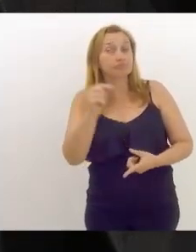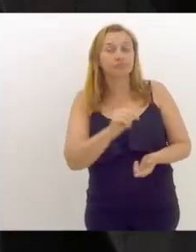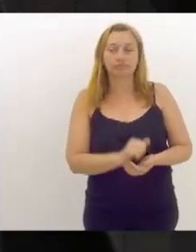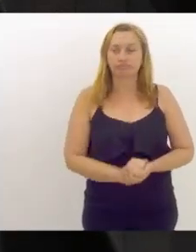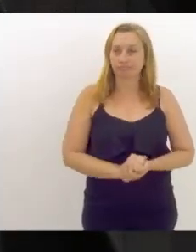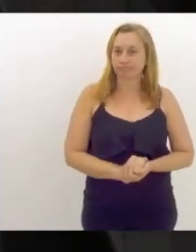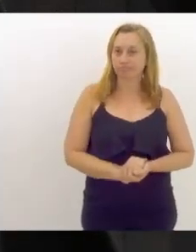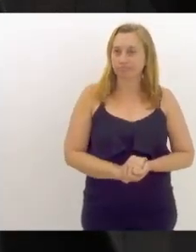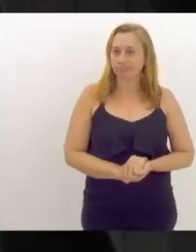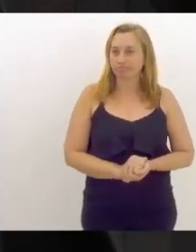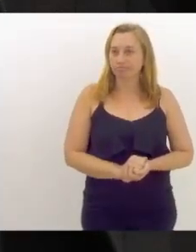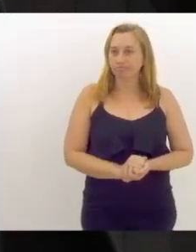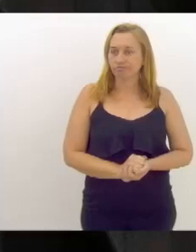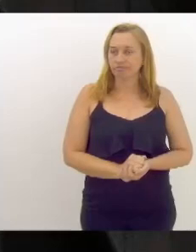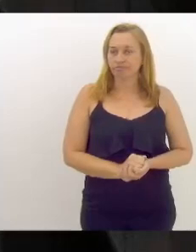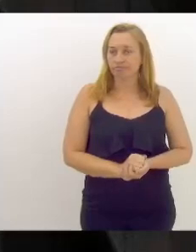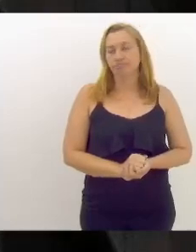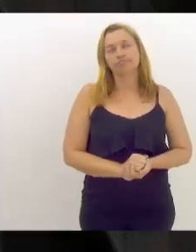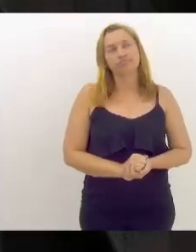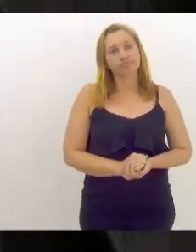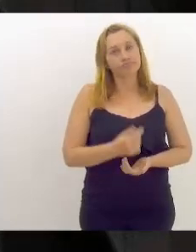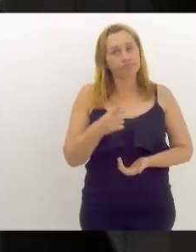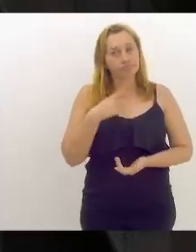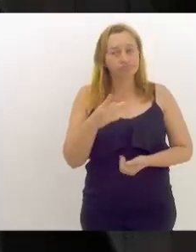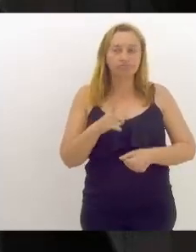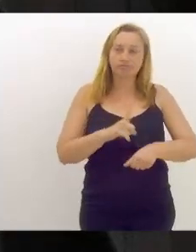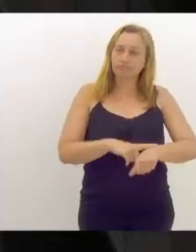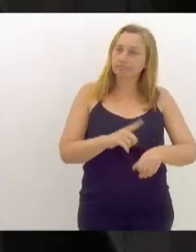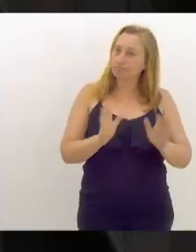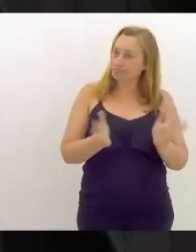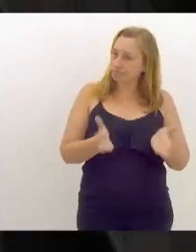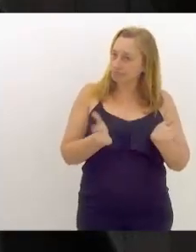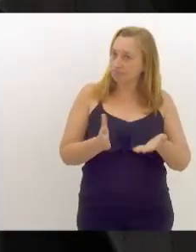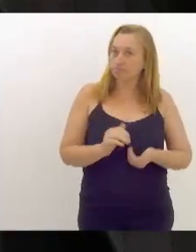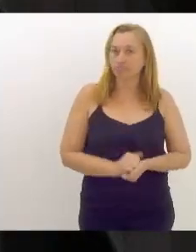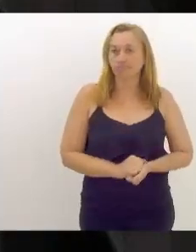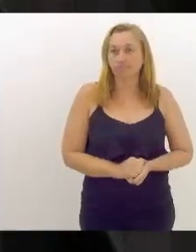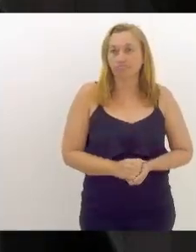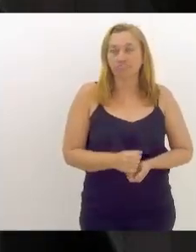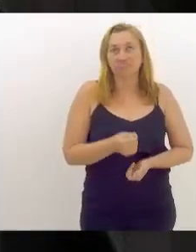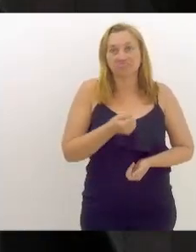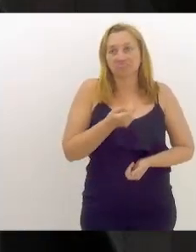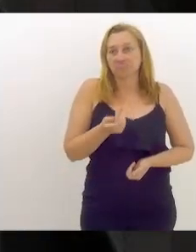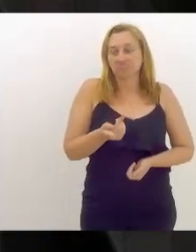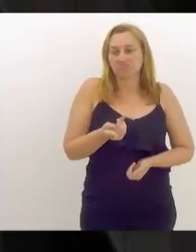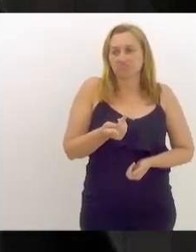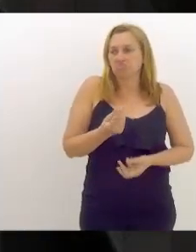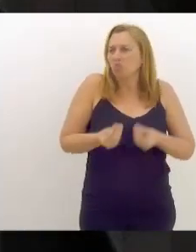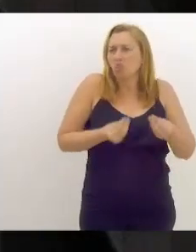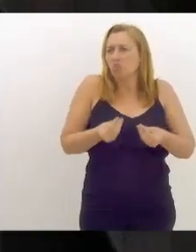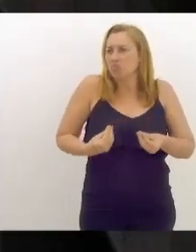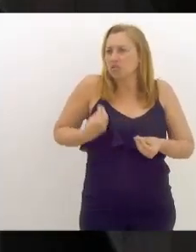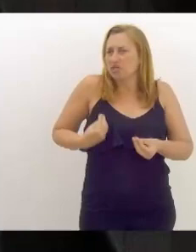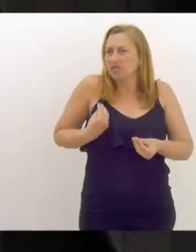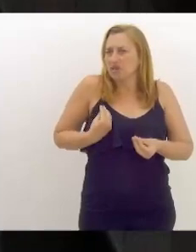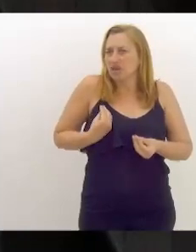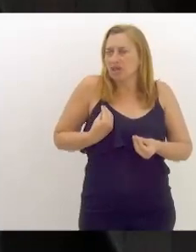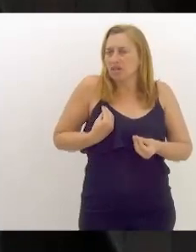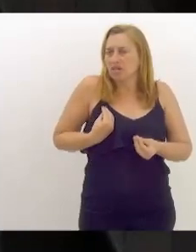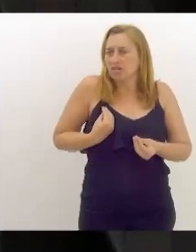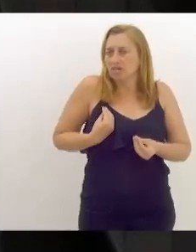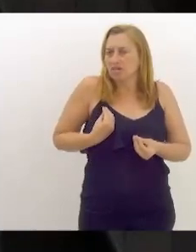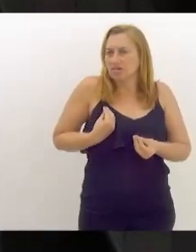não havíamos de considerar que nos tempos atuais ninguém vive sem energia. Energia é